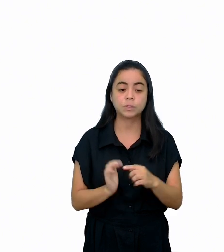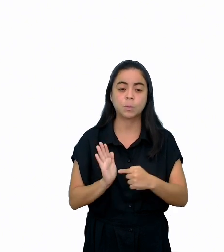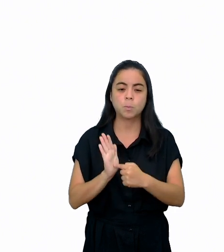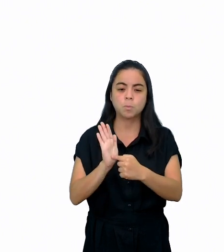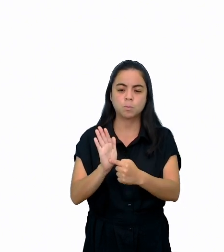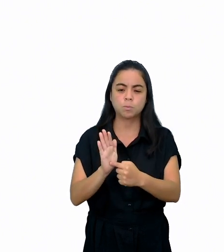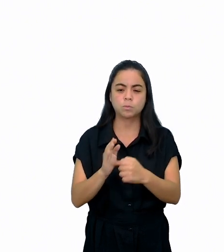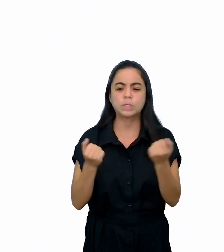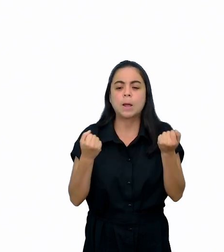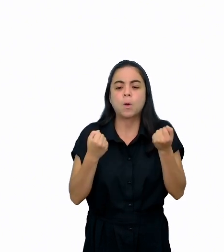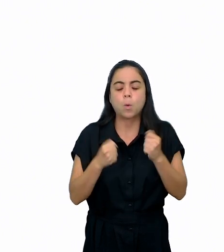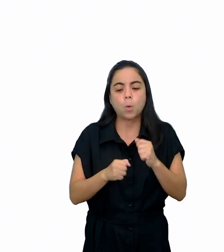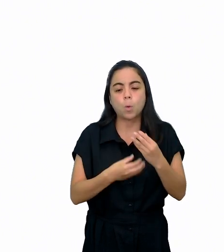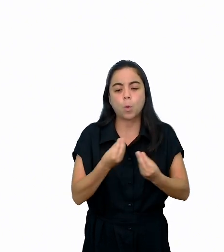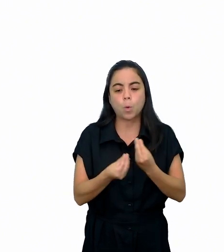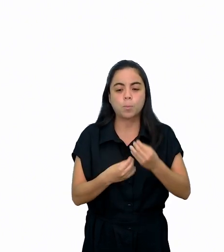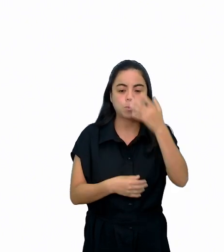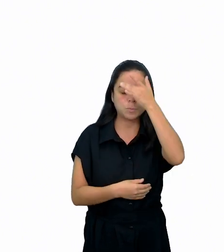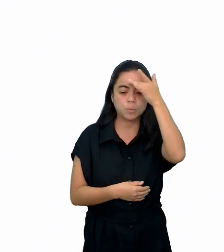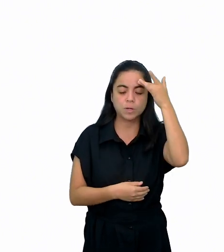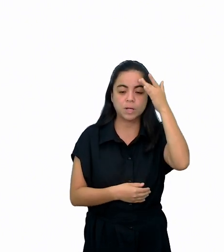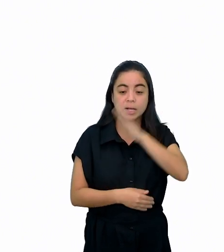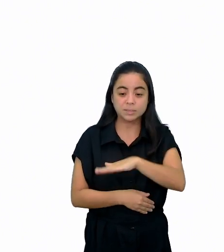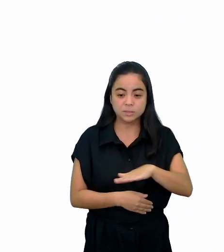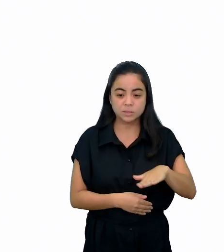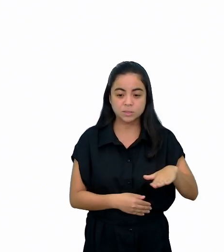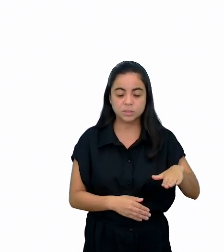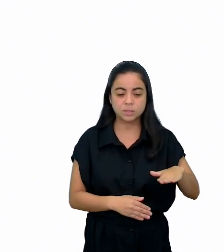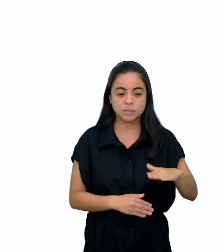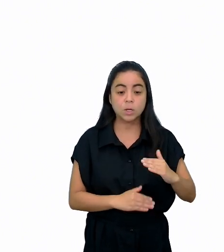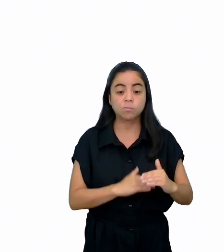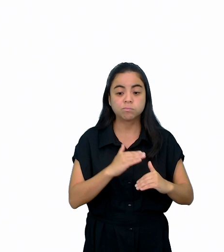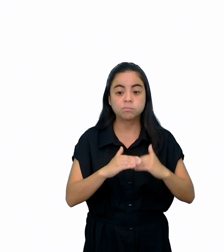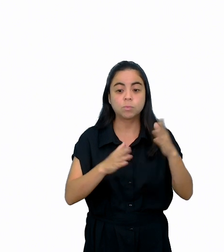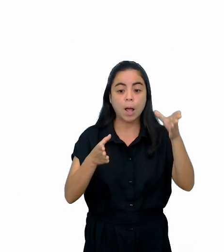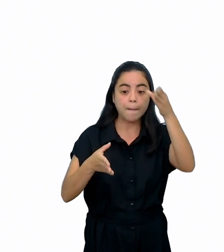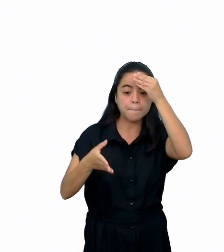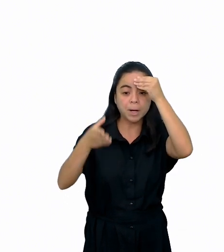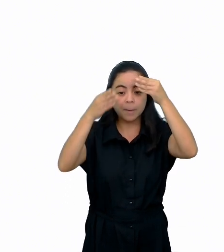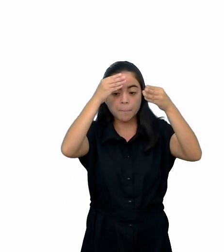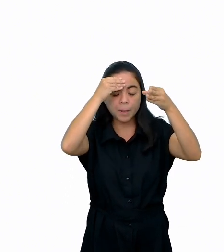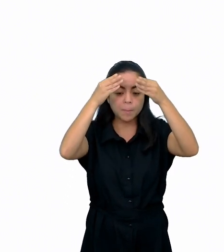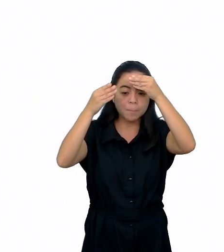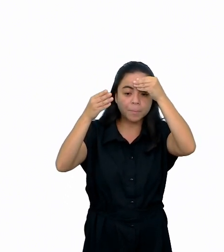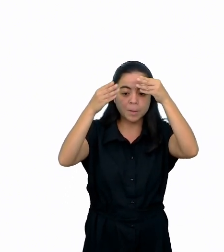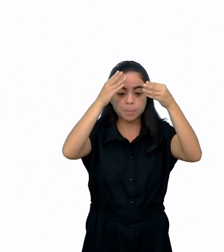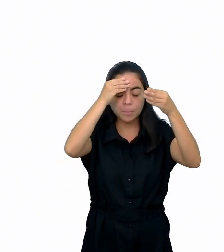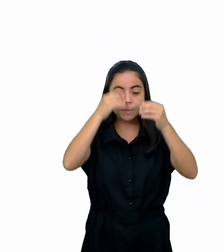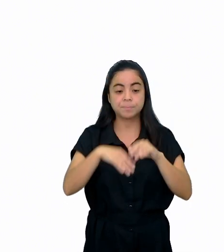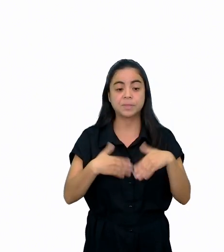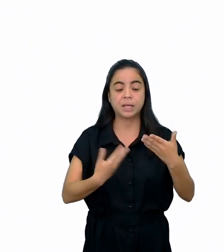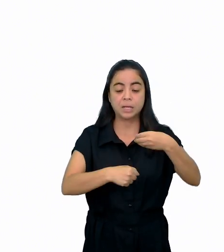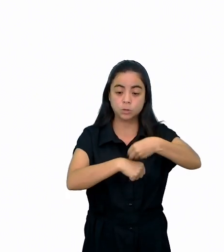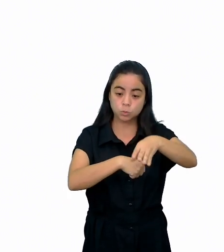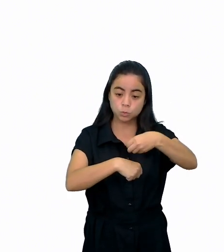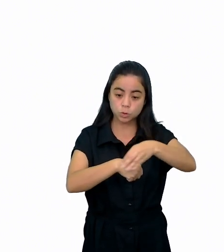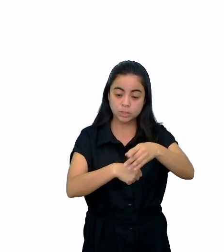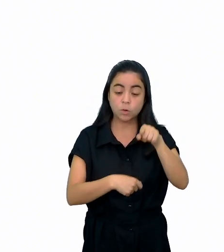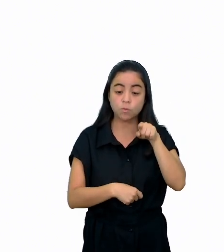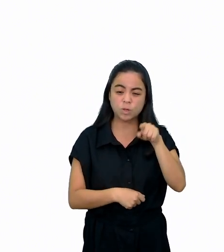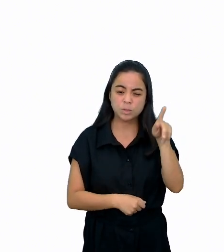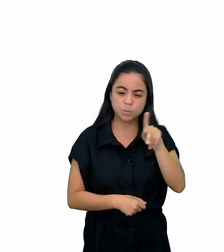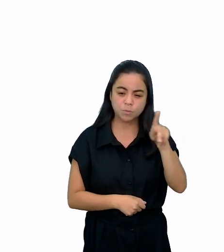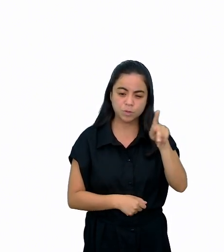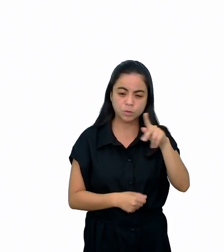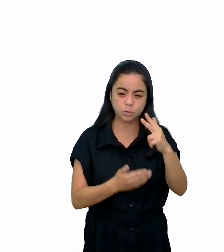para as crianças construírem um amplo repertório, né? E para isso, a sugestão é que você, professor,